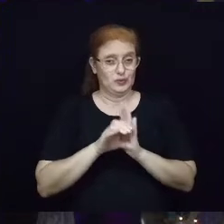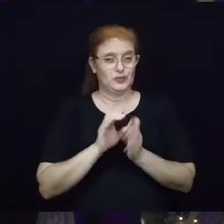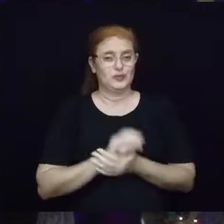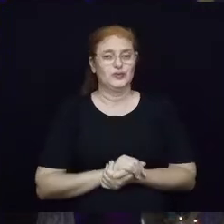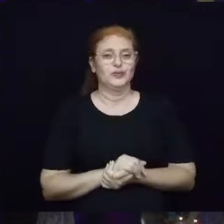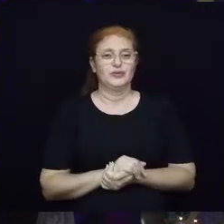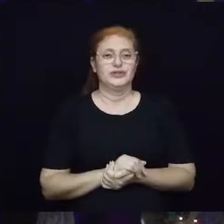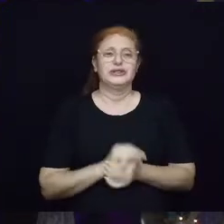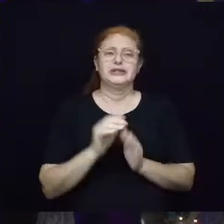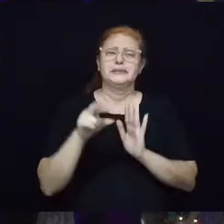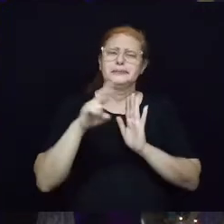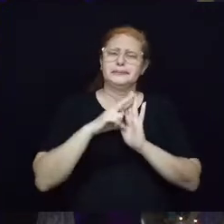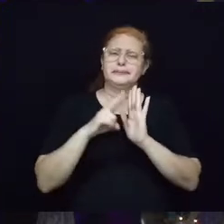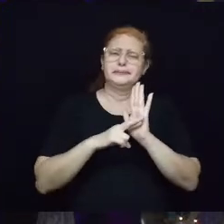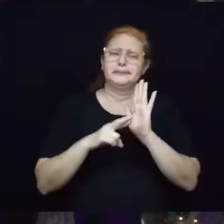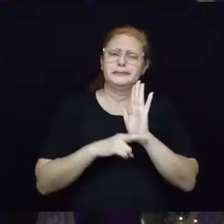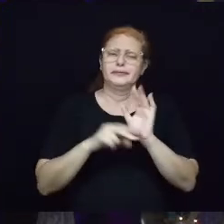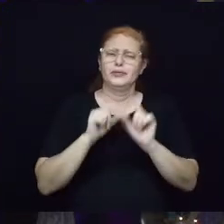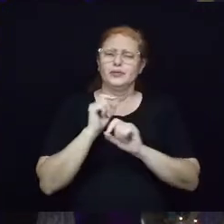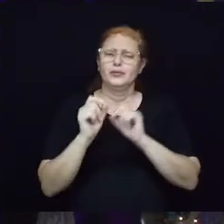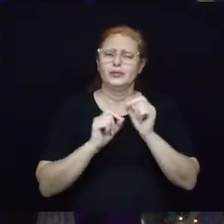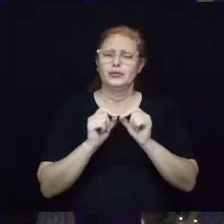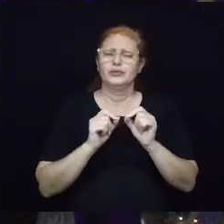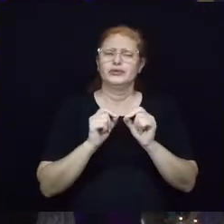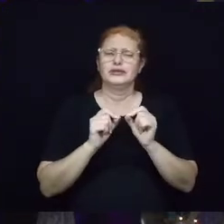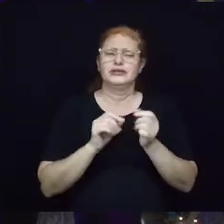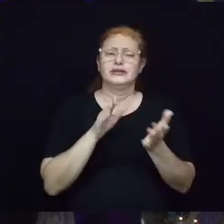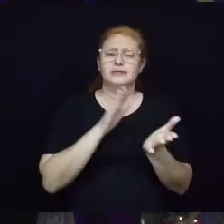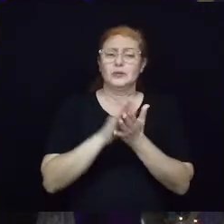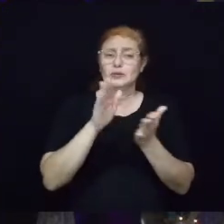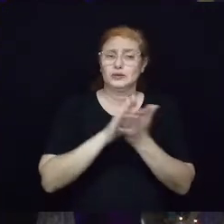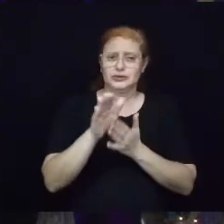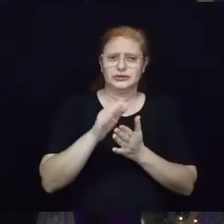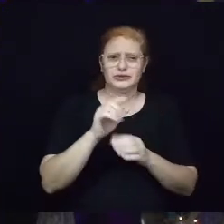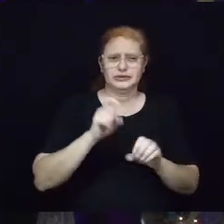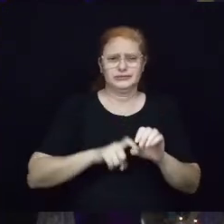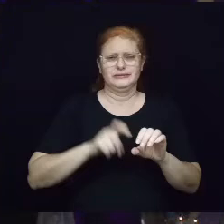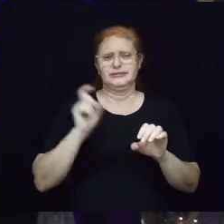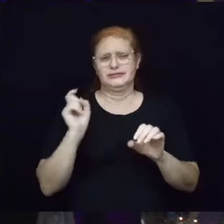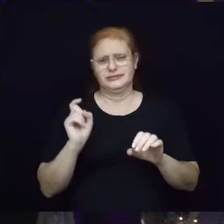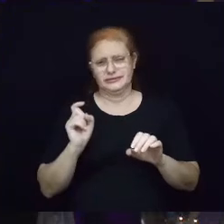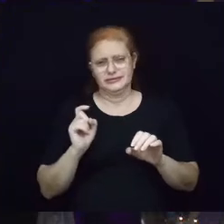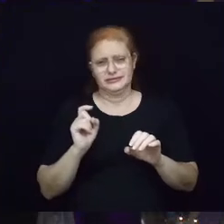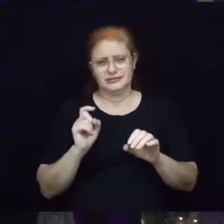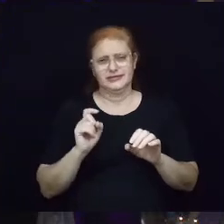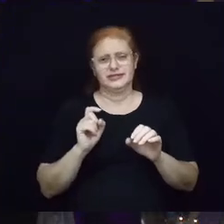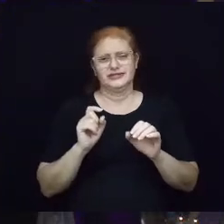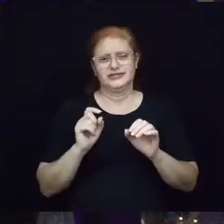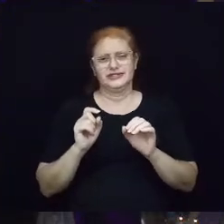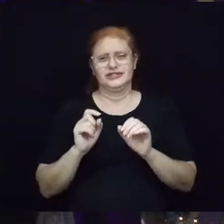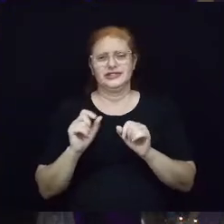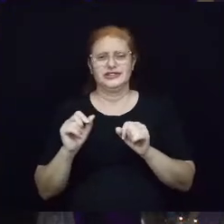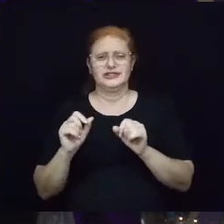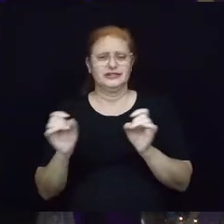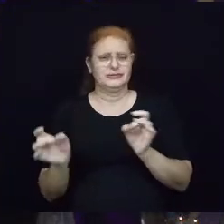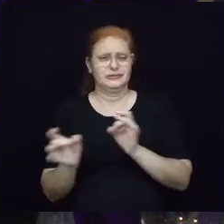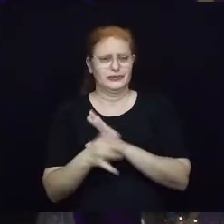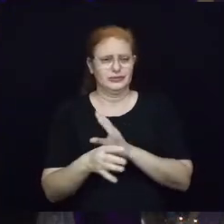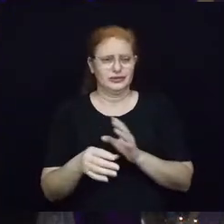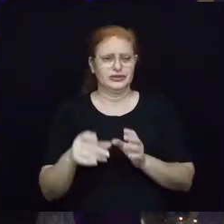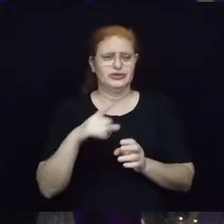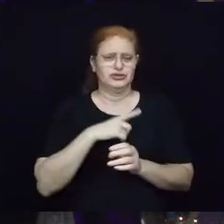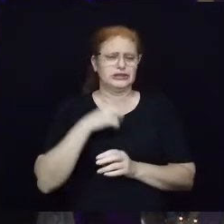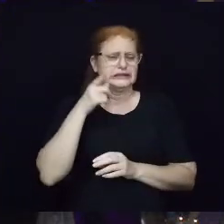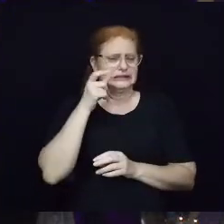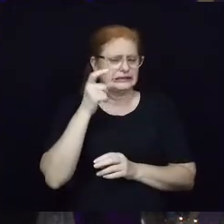uma ordenação do que queria produzir, independente da execução, né? antes, prévia execução. Isso me interessou muito,